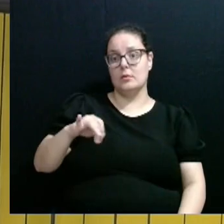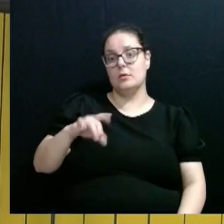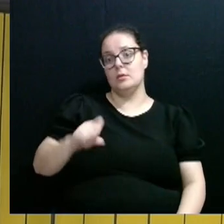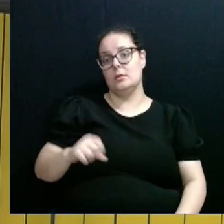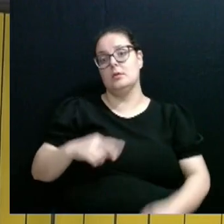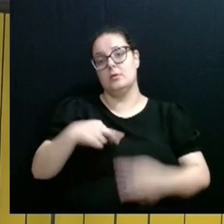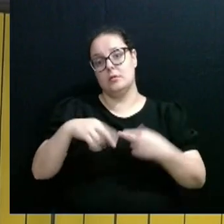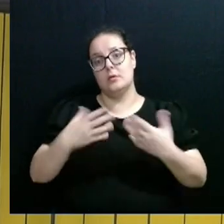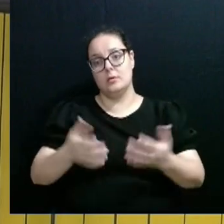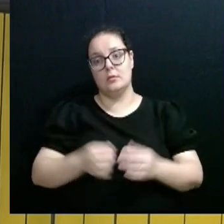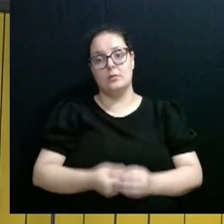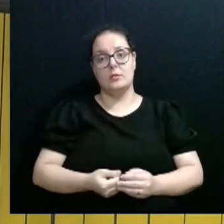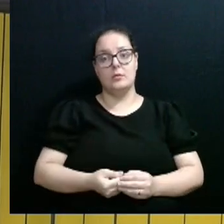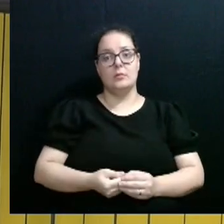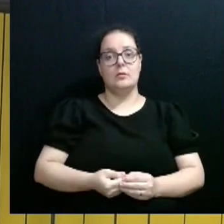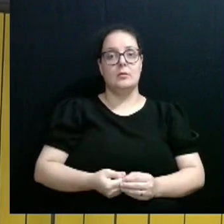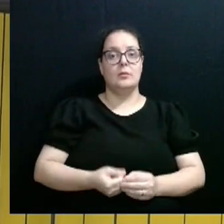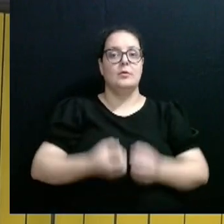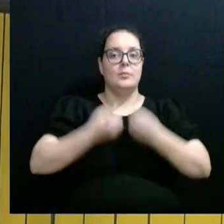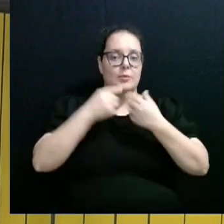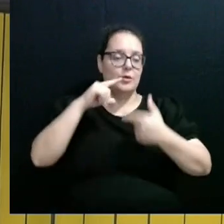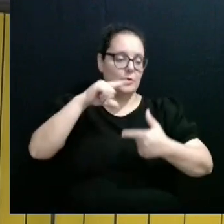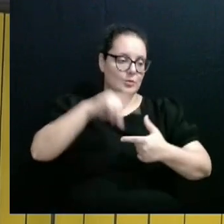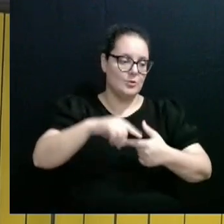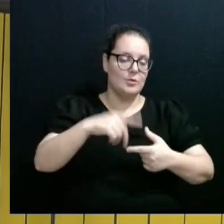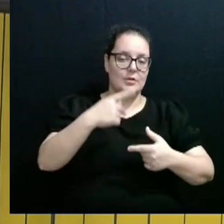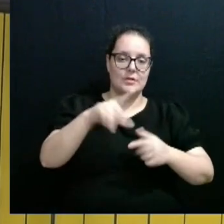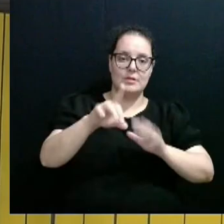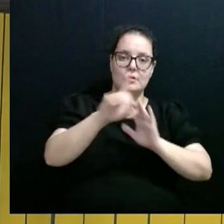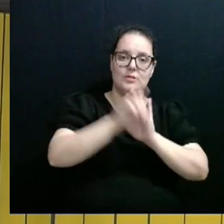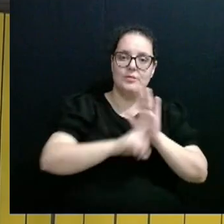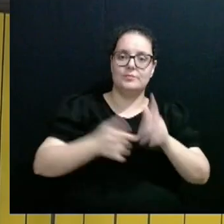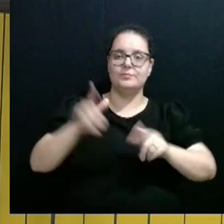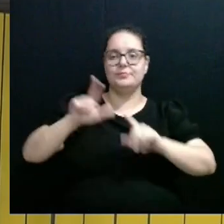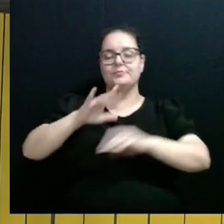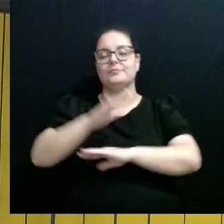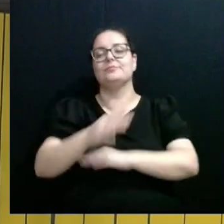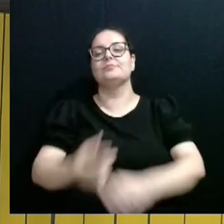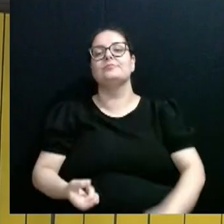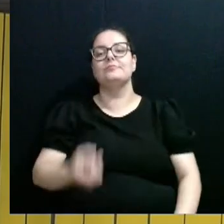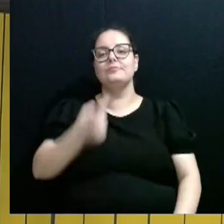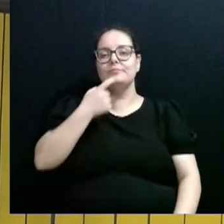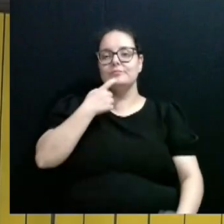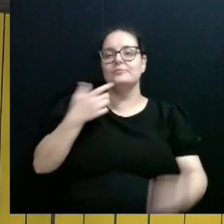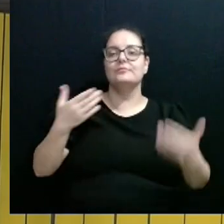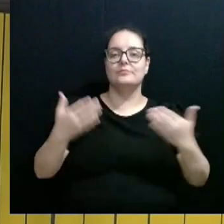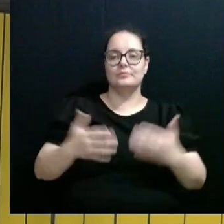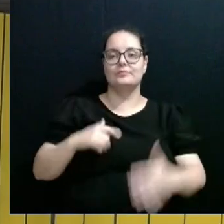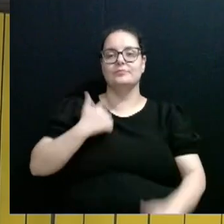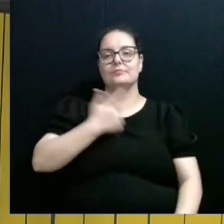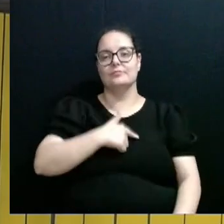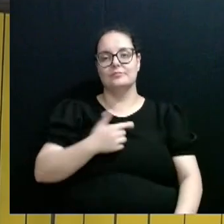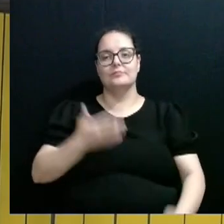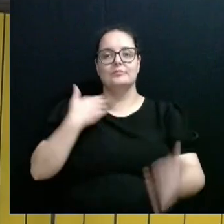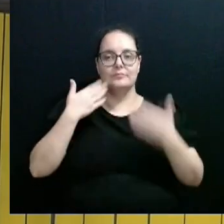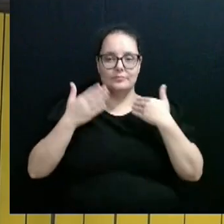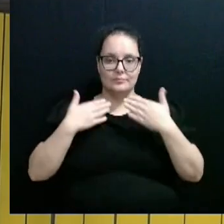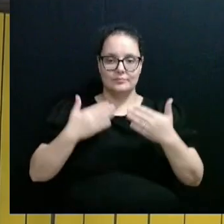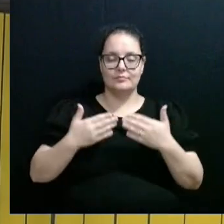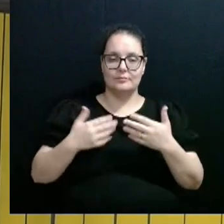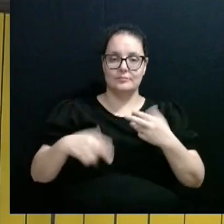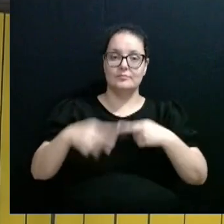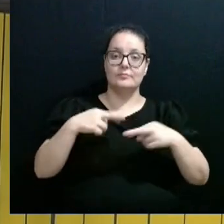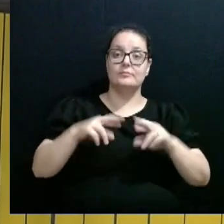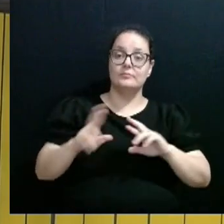Muito bem, é o quadro É Seu Direito aqui na TV Câmara Campinas. Hoje nós estamos falando sobre a diferença,